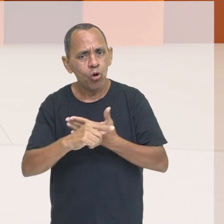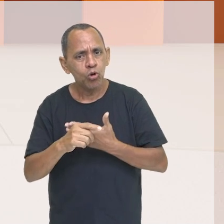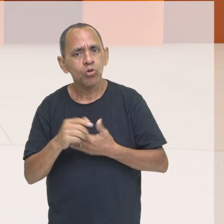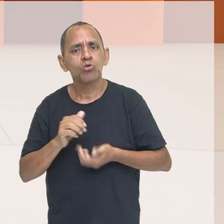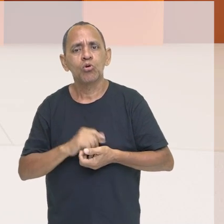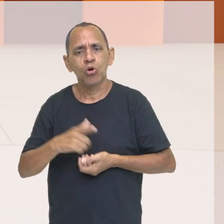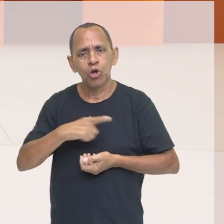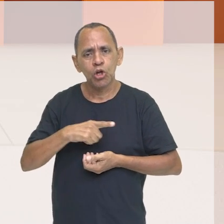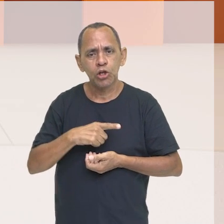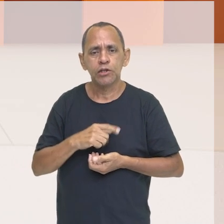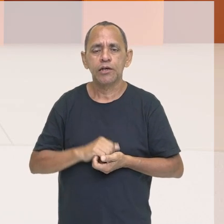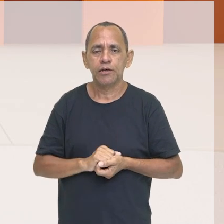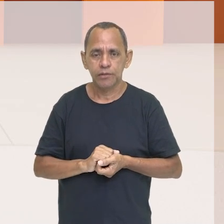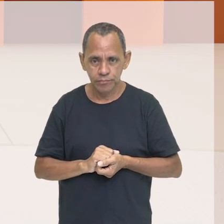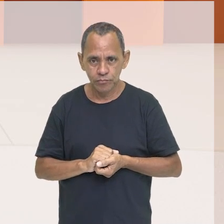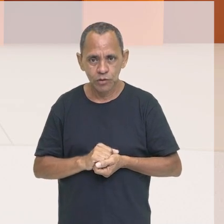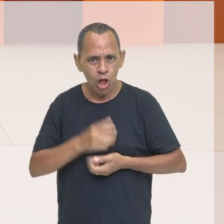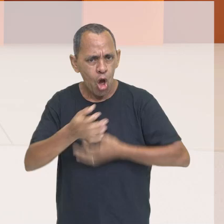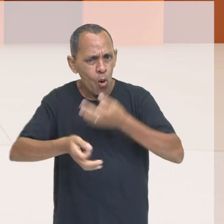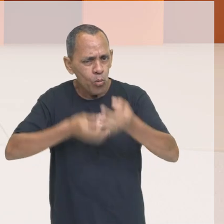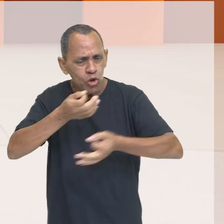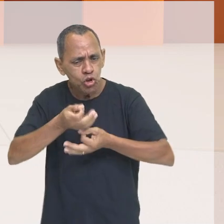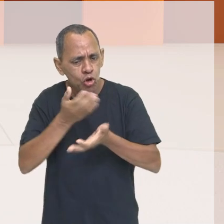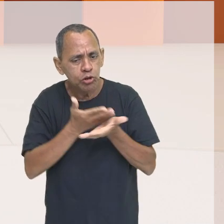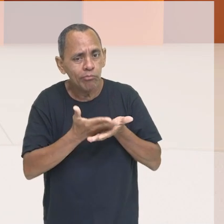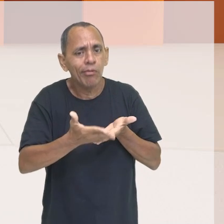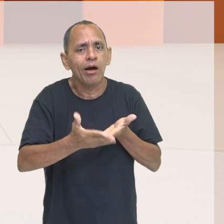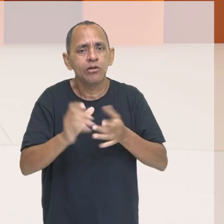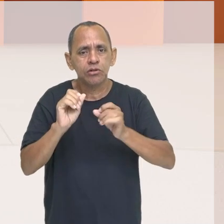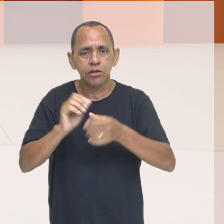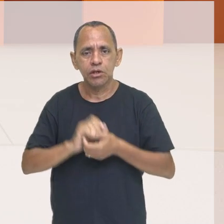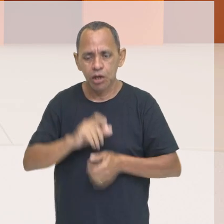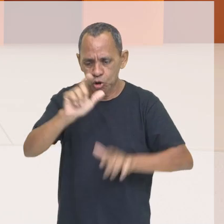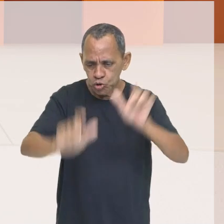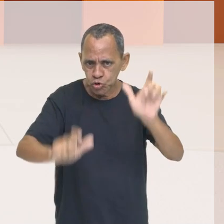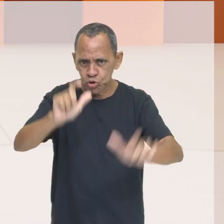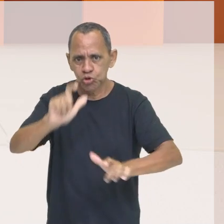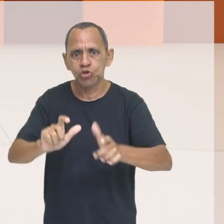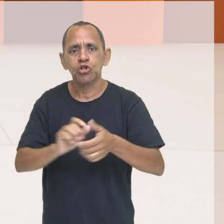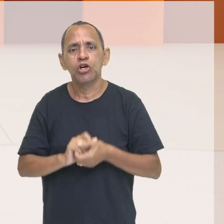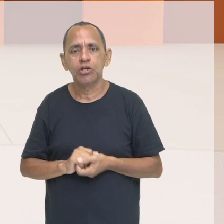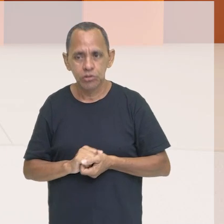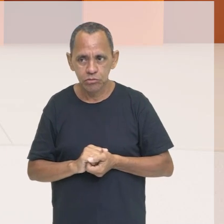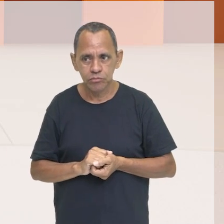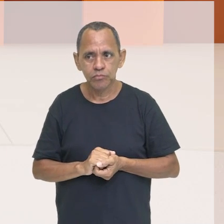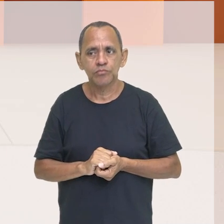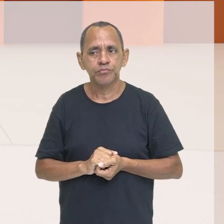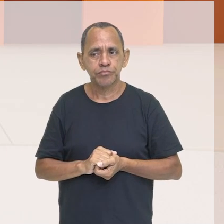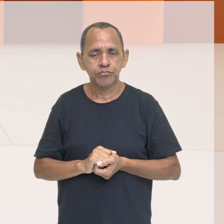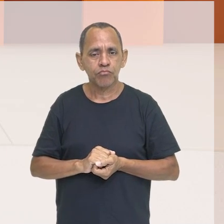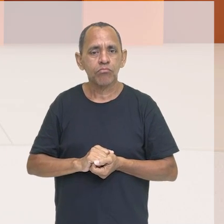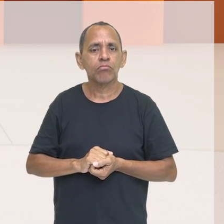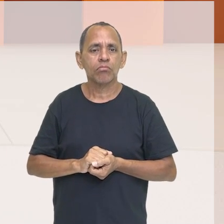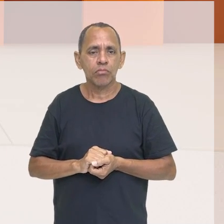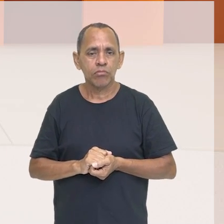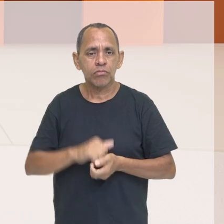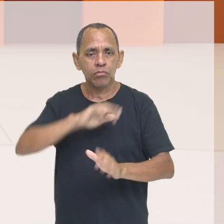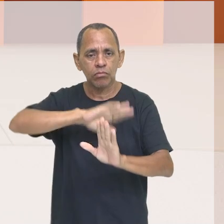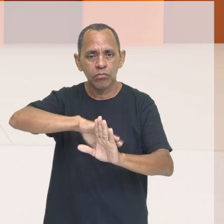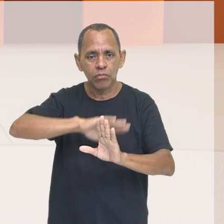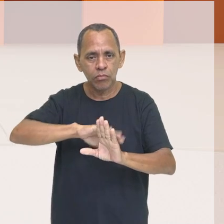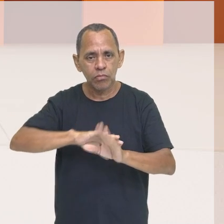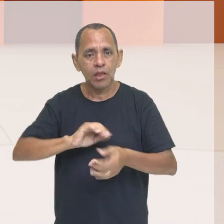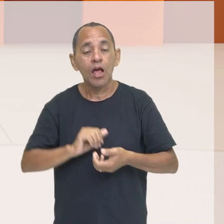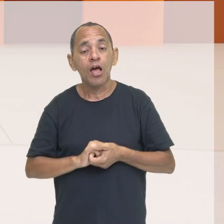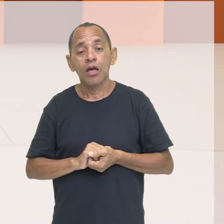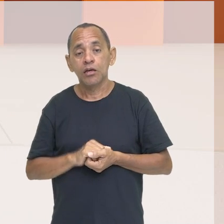a interação entre os sujeitos é fundamental para a formação da identidade e da justiça